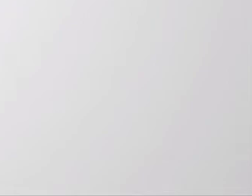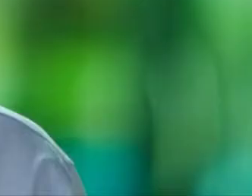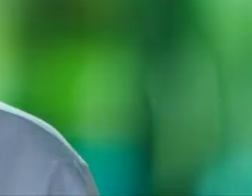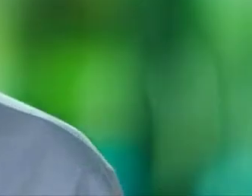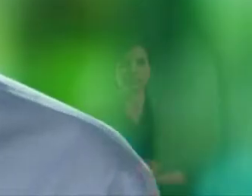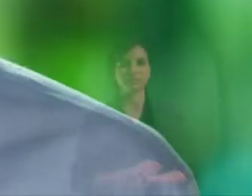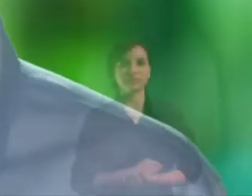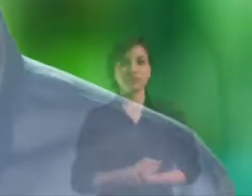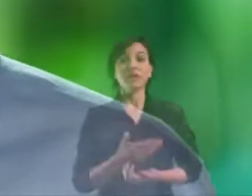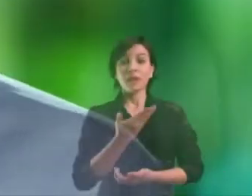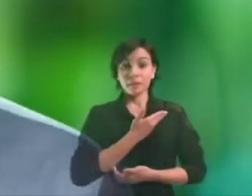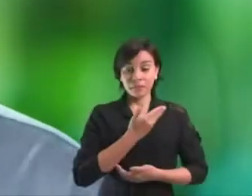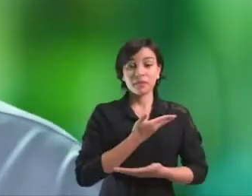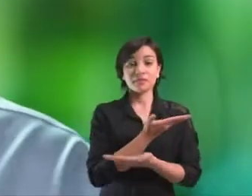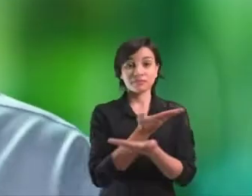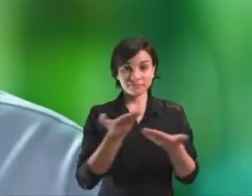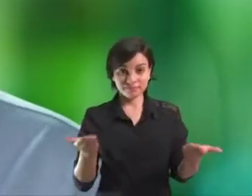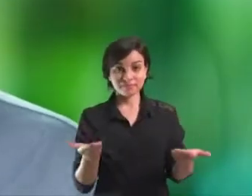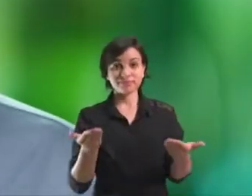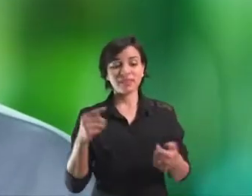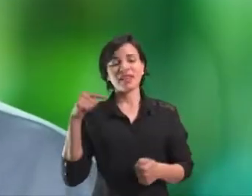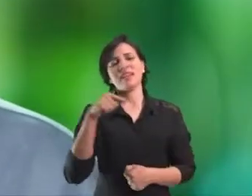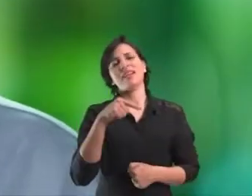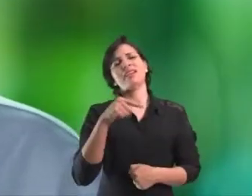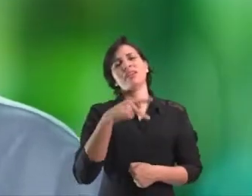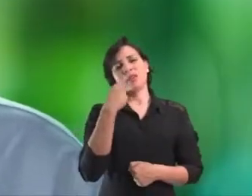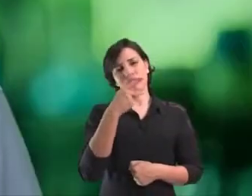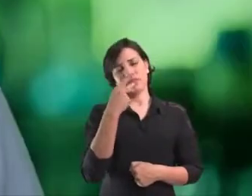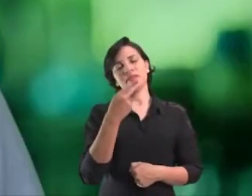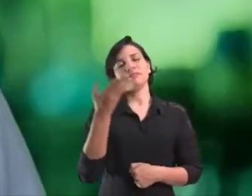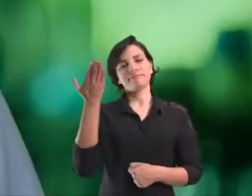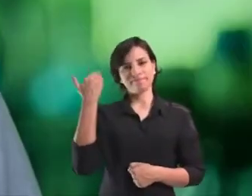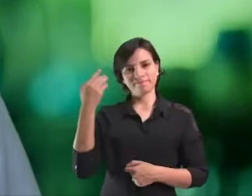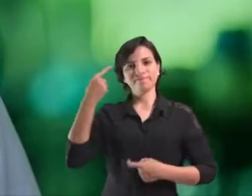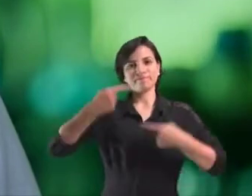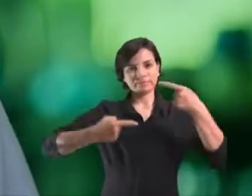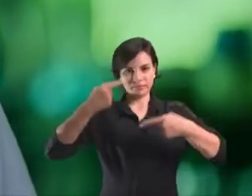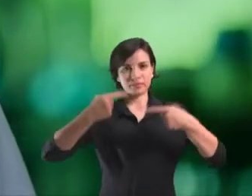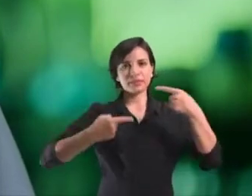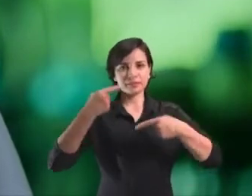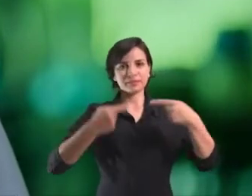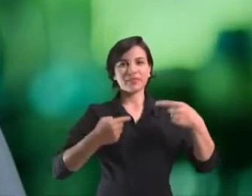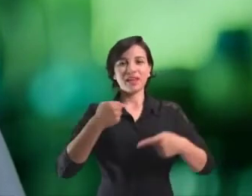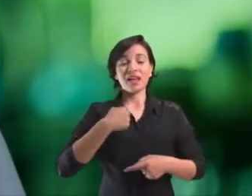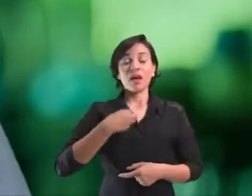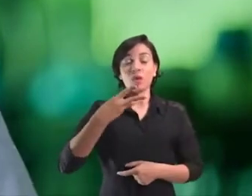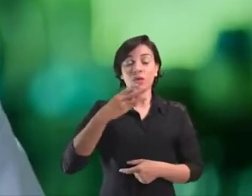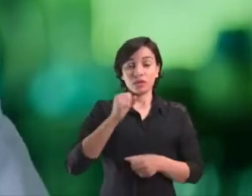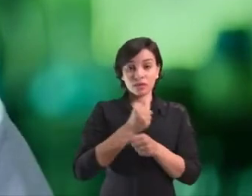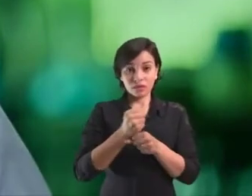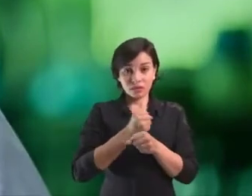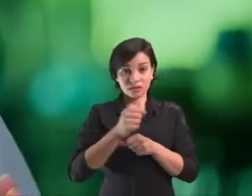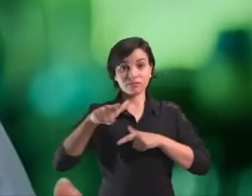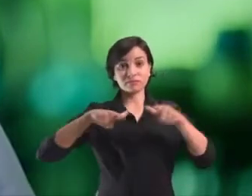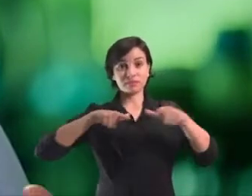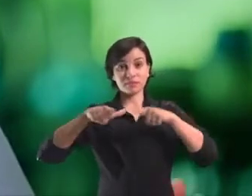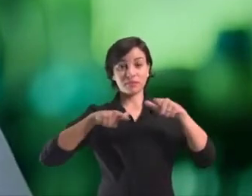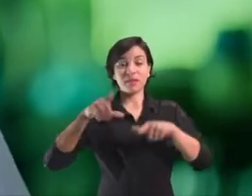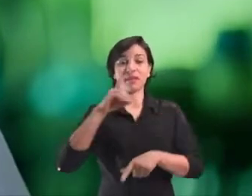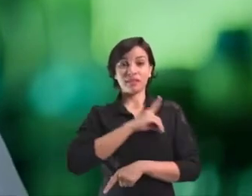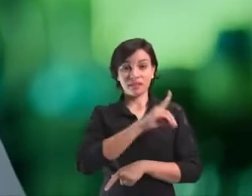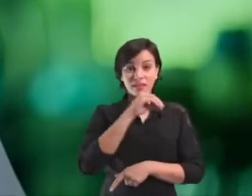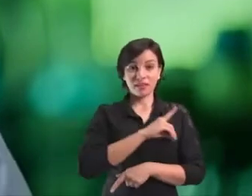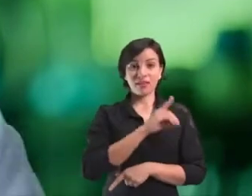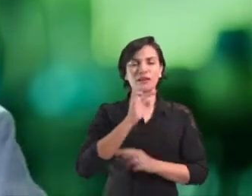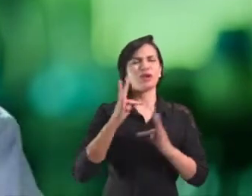Meu amigo, minha amiga, é exatamente isso que falei no debate. Quando fui delegado por mais de 30 anos, passei por todas as